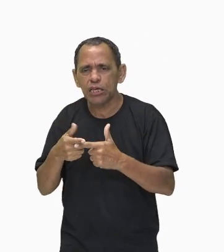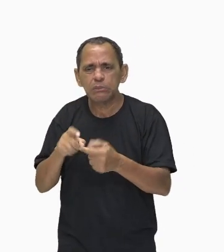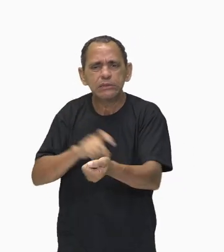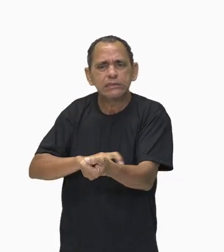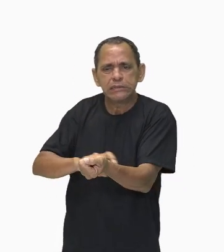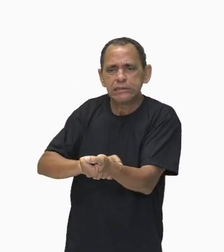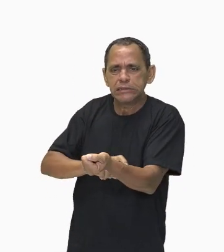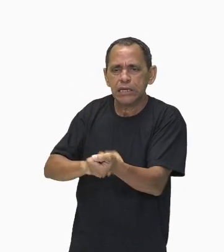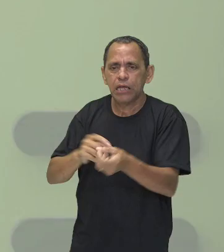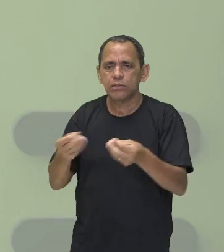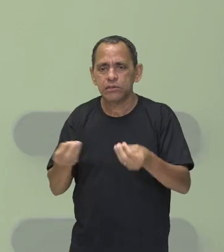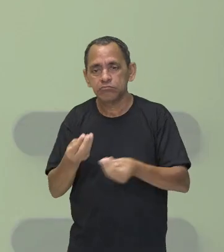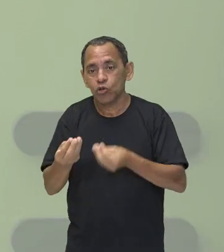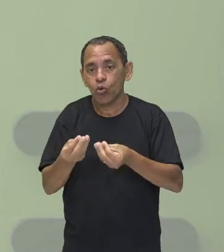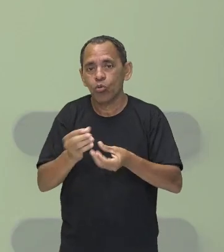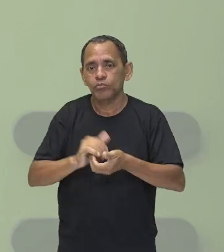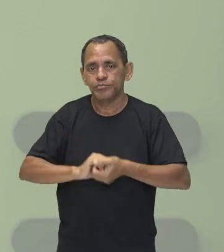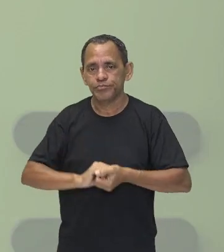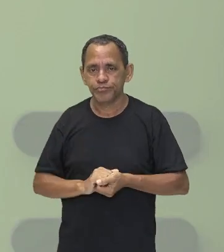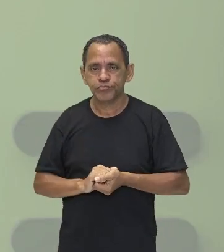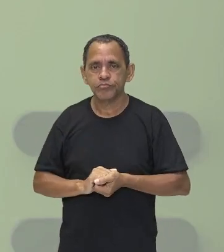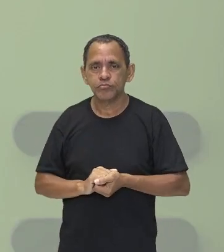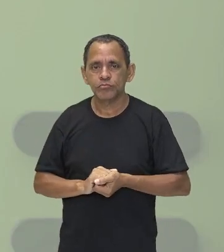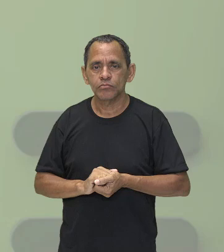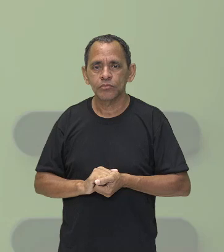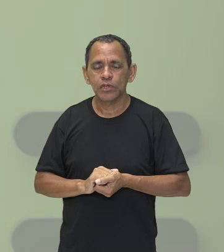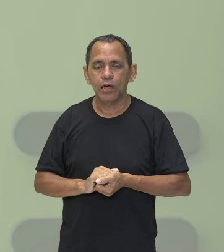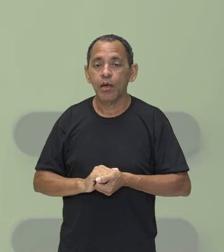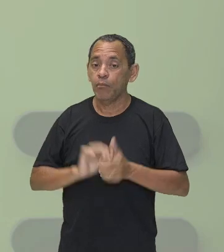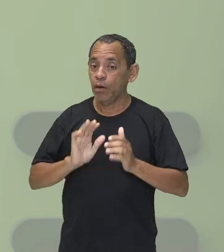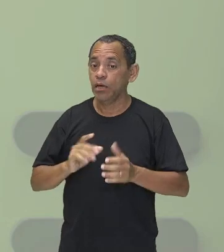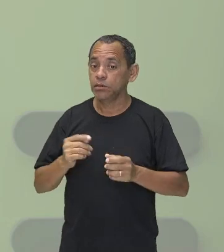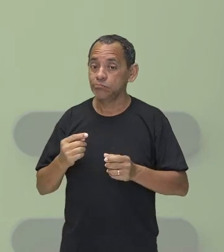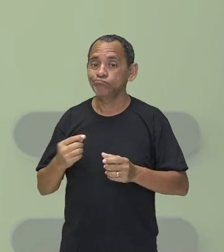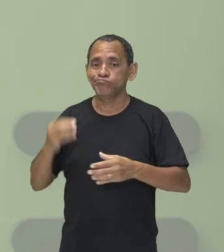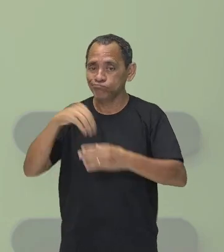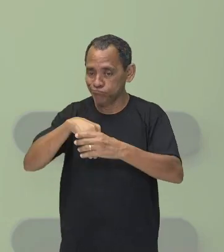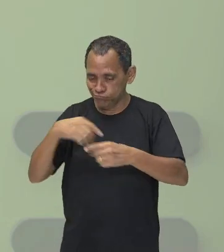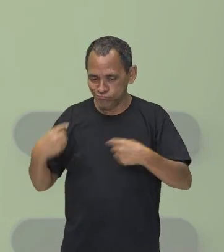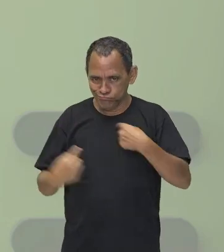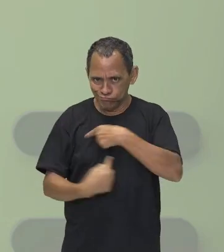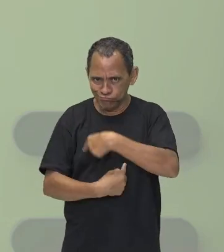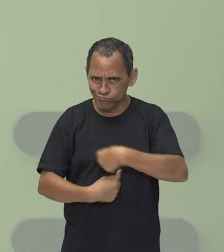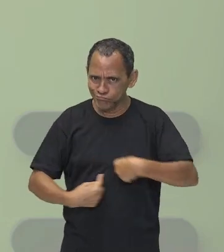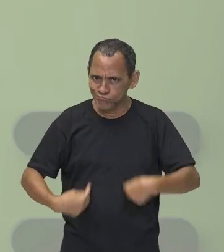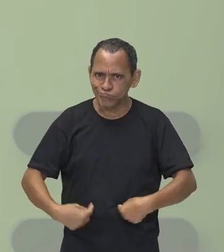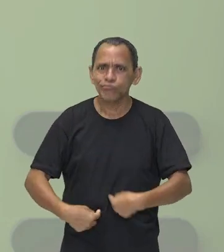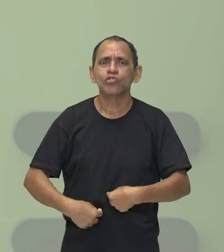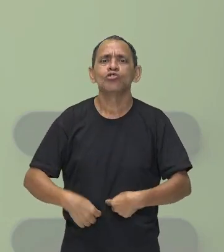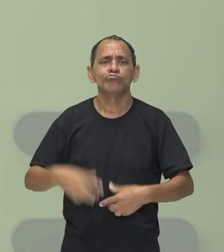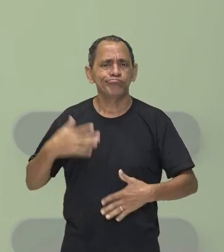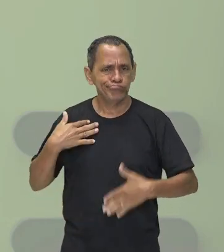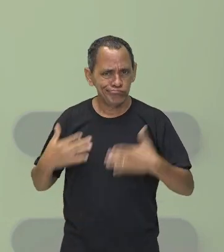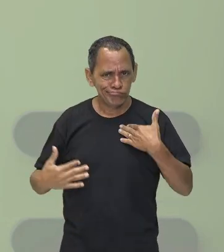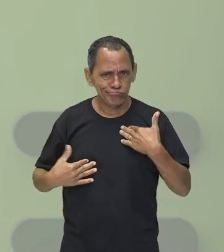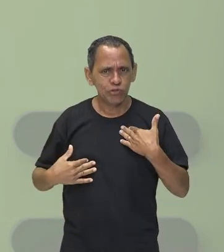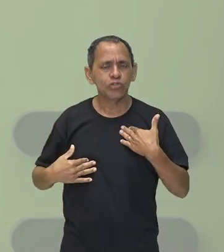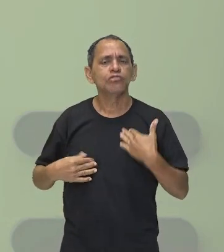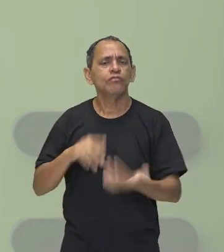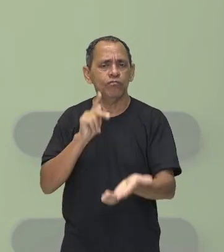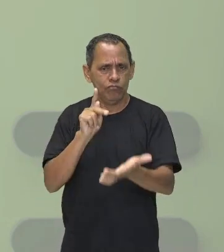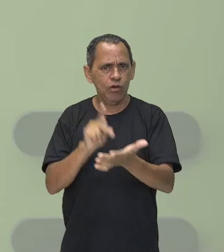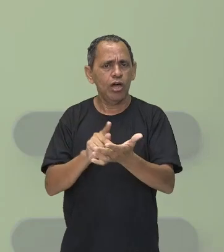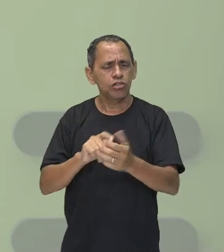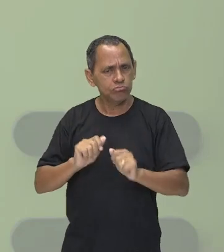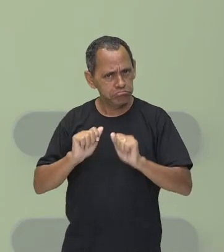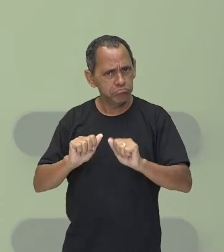Mas na condição fisiológica, o estresse de fato, ele pode desencadear